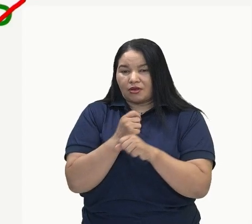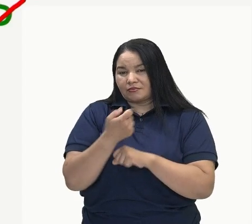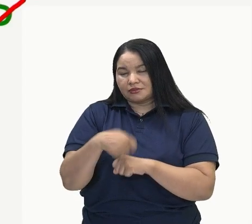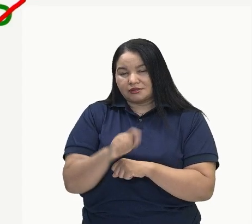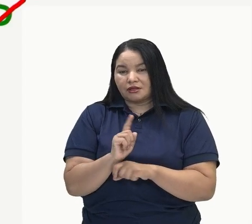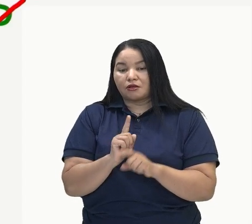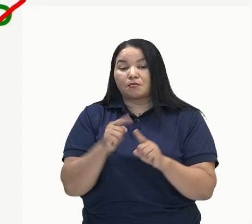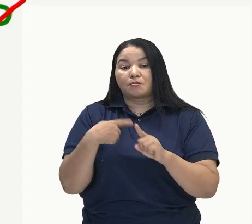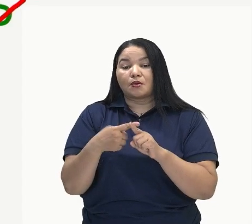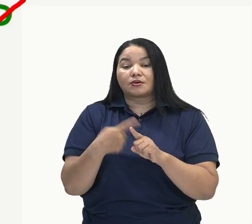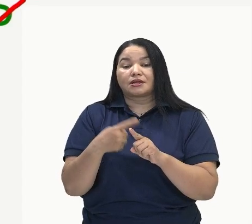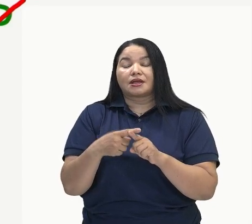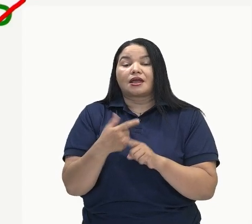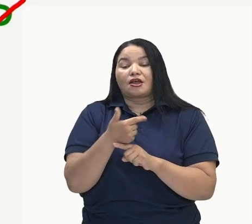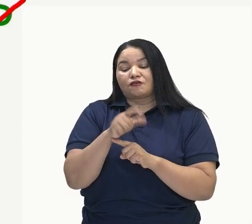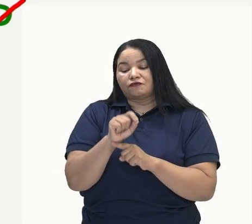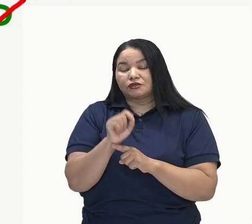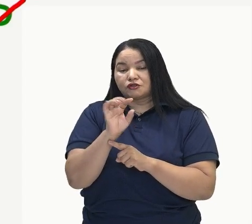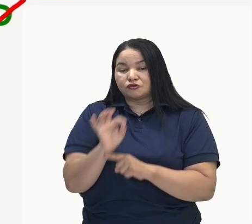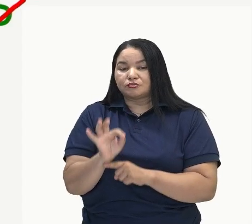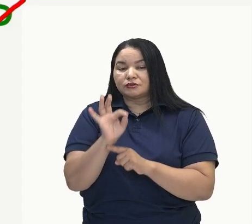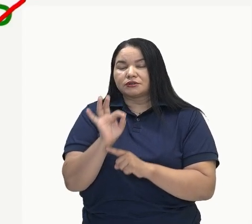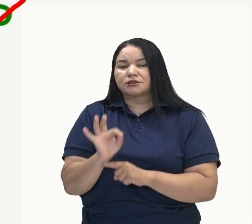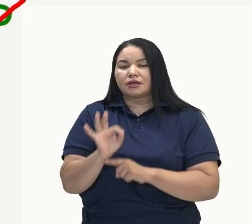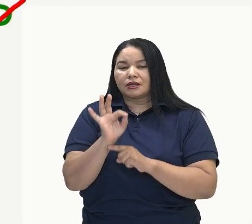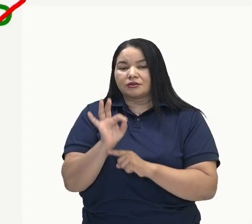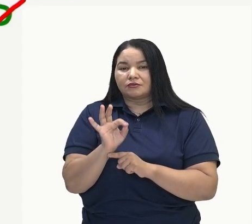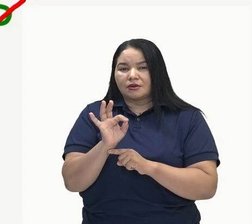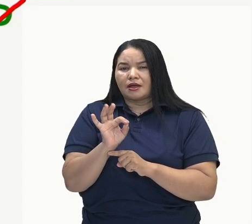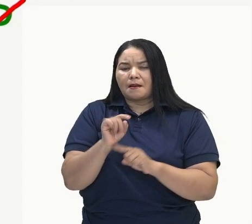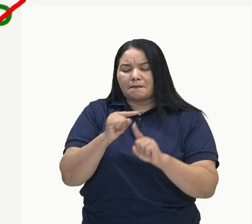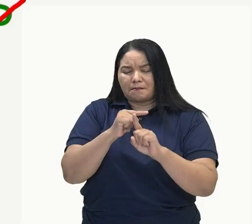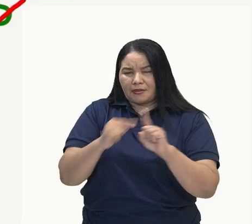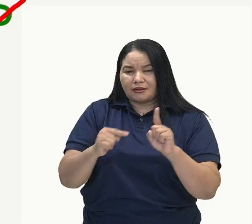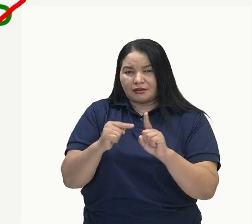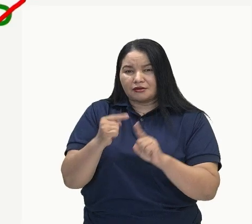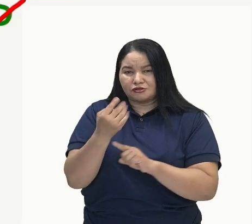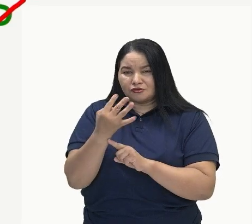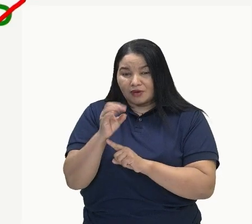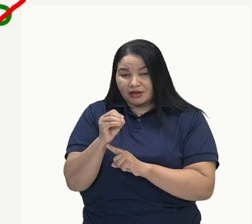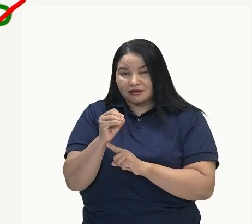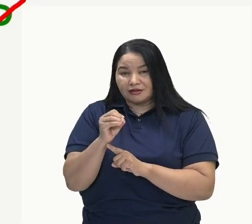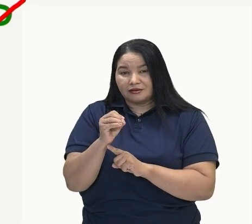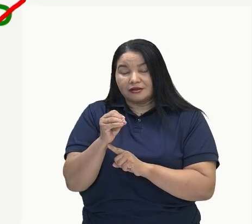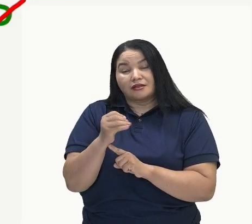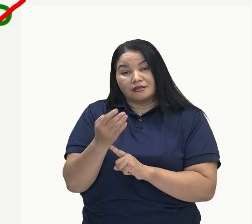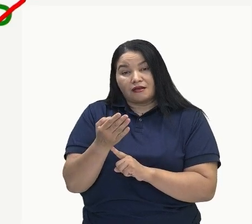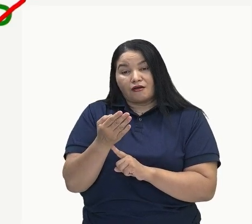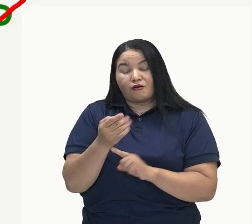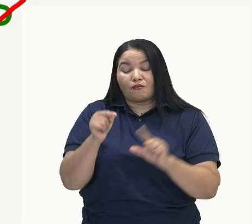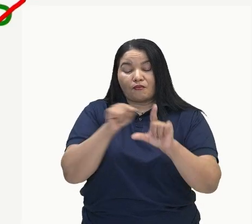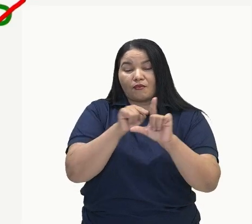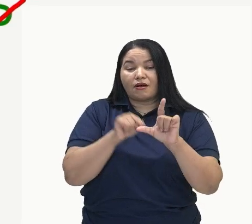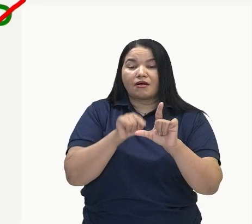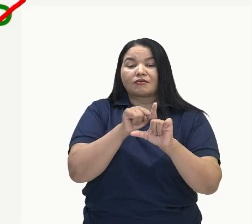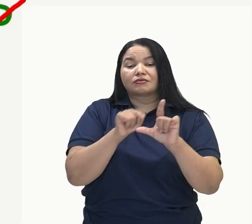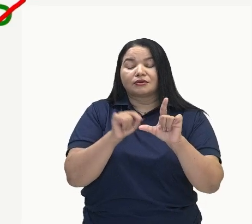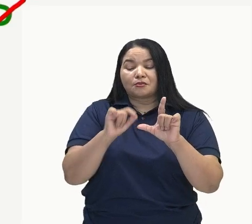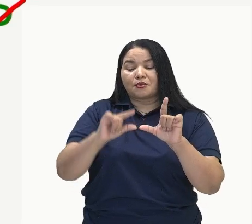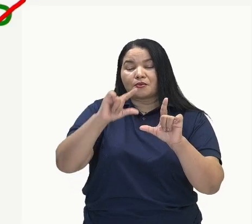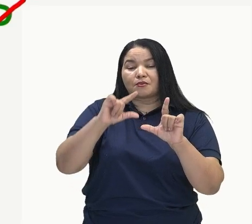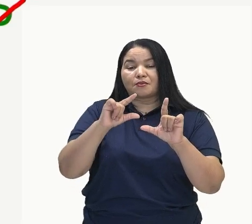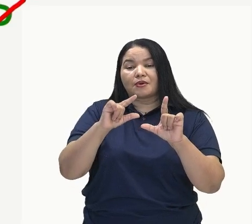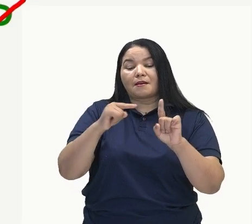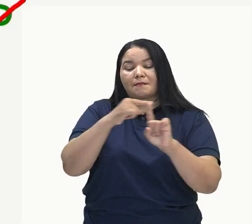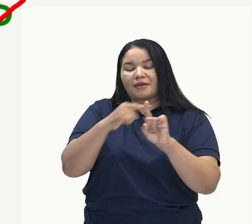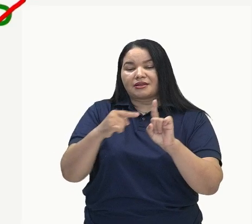Serviço, 20%. E 20% não é metade de 40%? Então, a angulação para serviço vai ser a metade